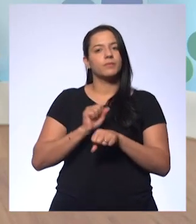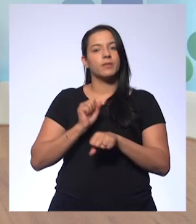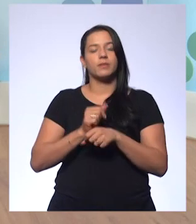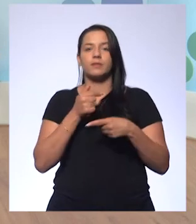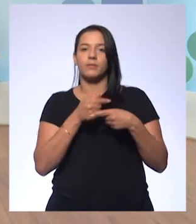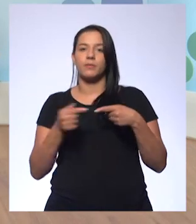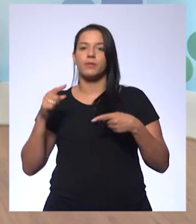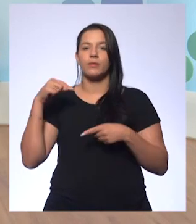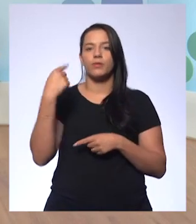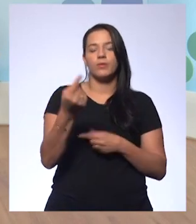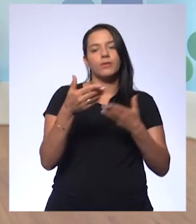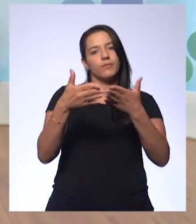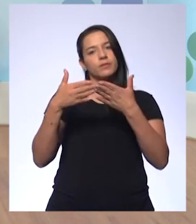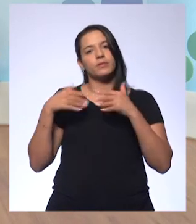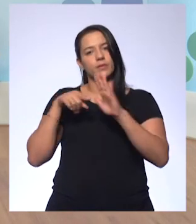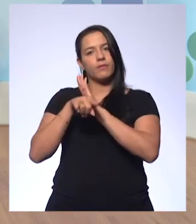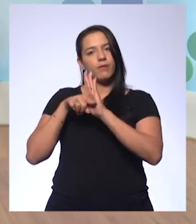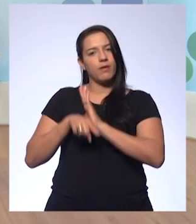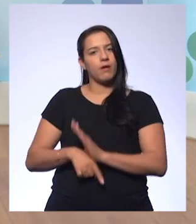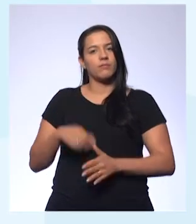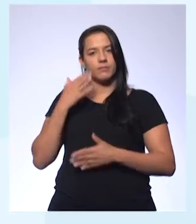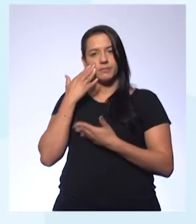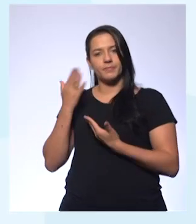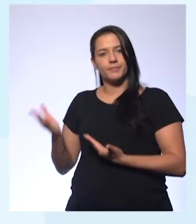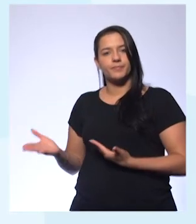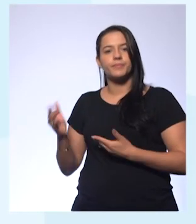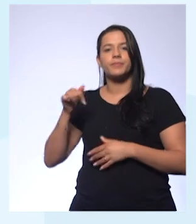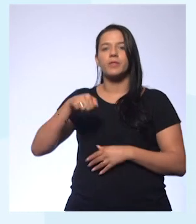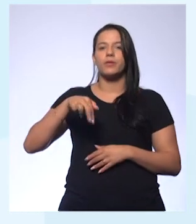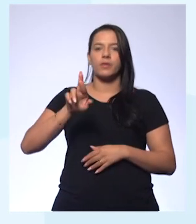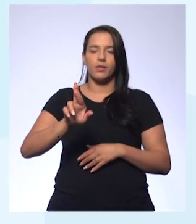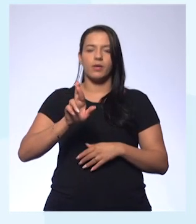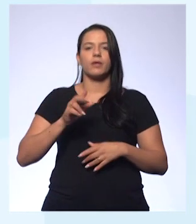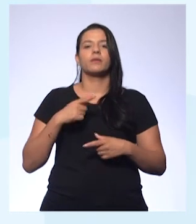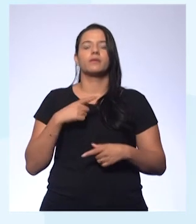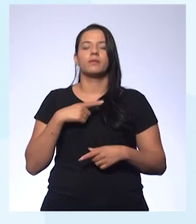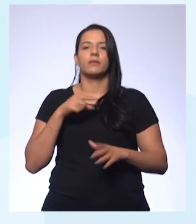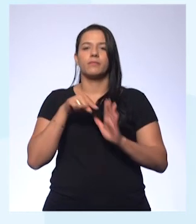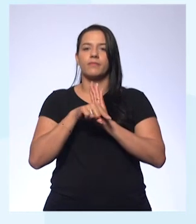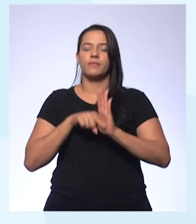semana, mas para isso eu peço para vocês avaliar a nossa aula, para a gente poder trazer para vocês,